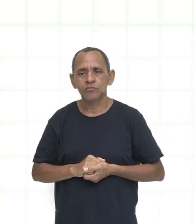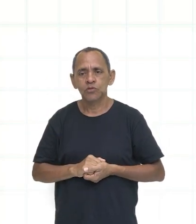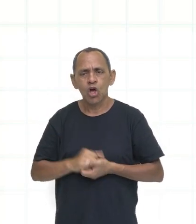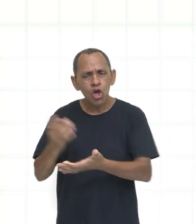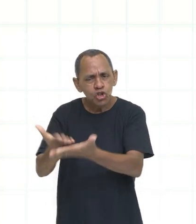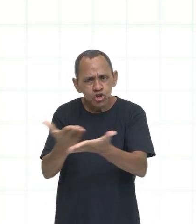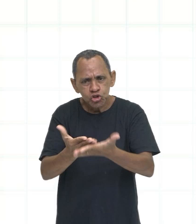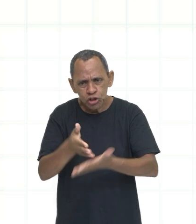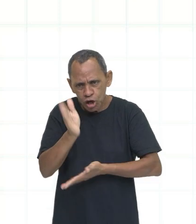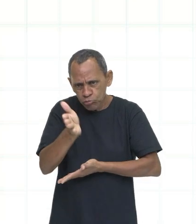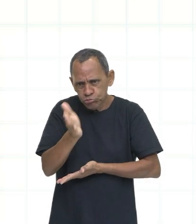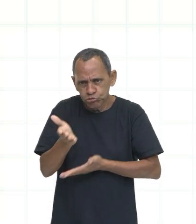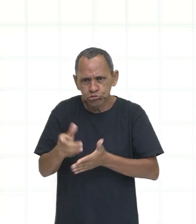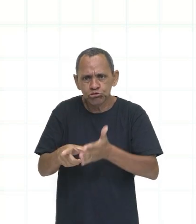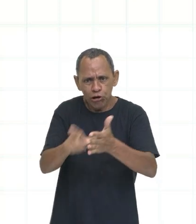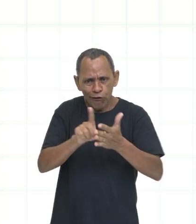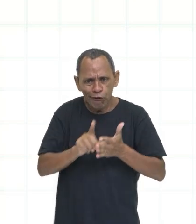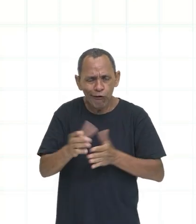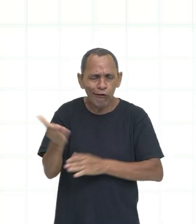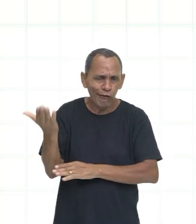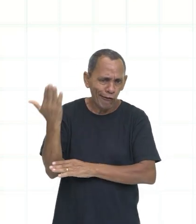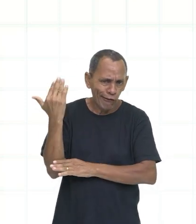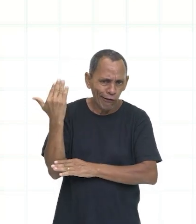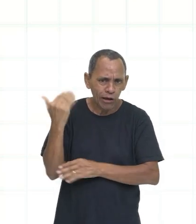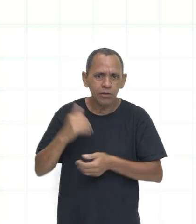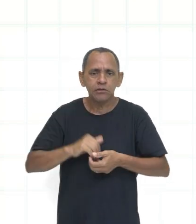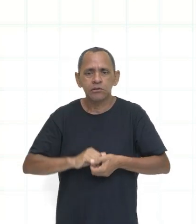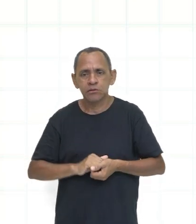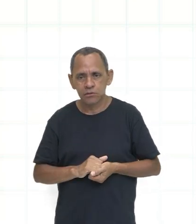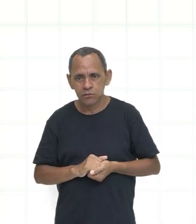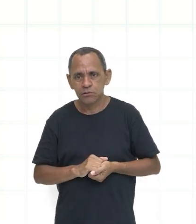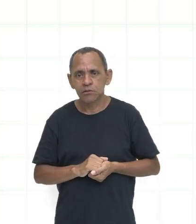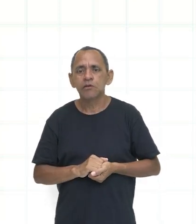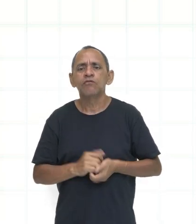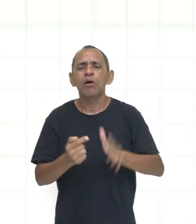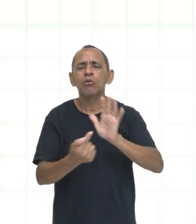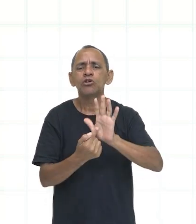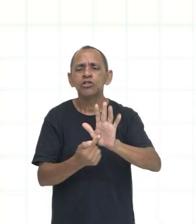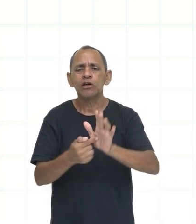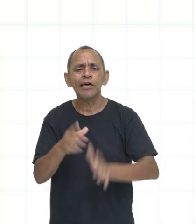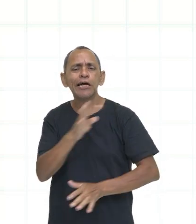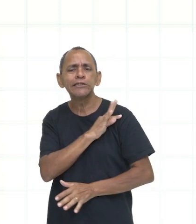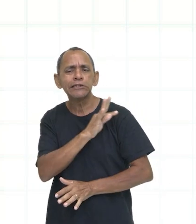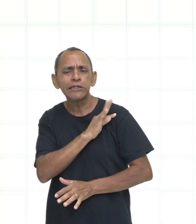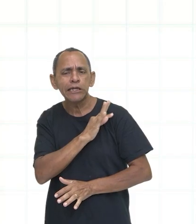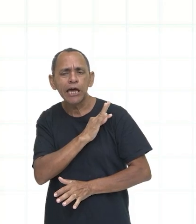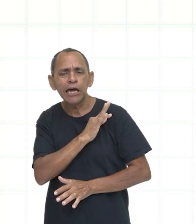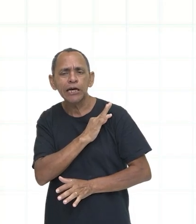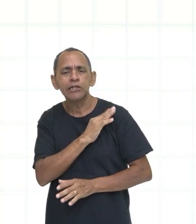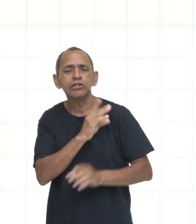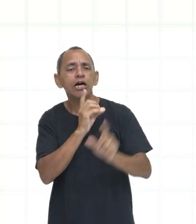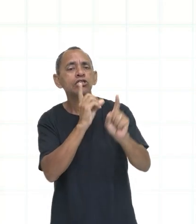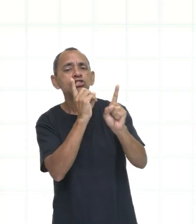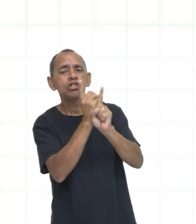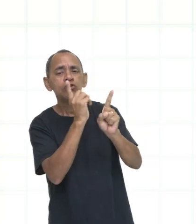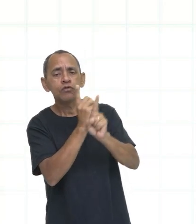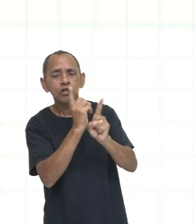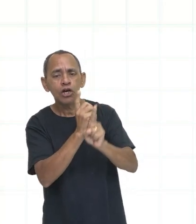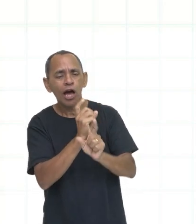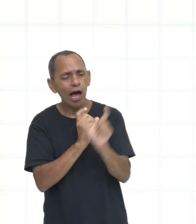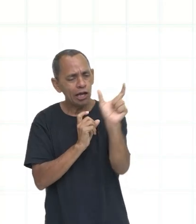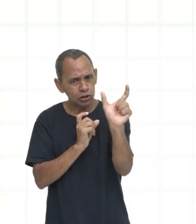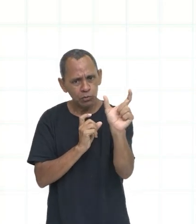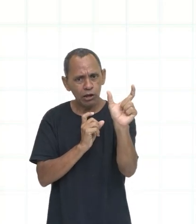desmistificar, né, qual é o significado, o que está sendo falado, né, aqui, apenas utilizando essa técnica, né, de identificar as palavras cognatas. O que